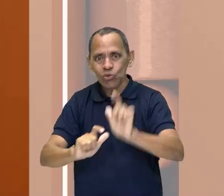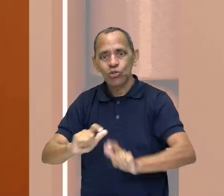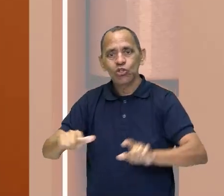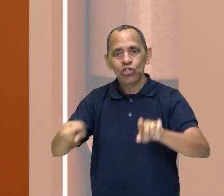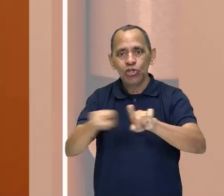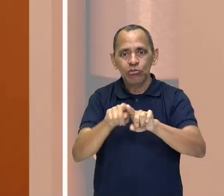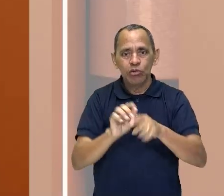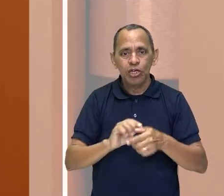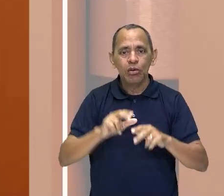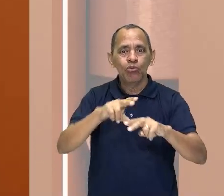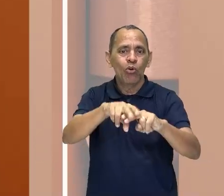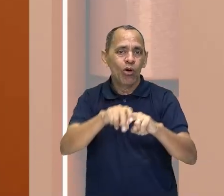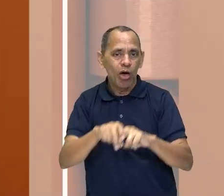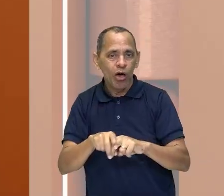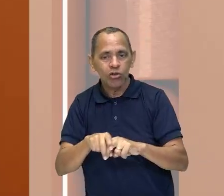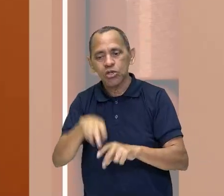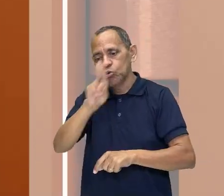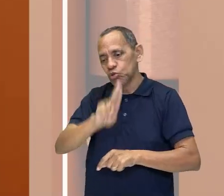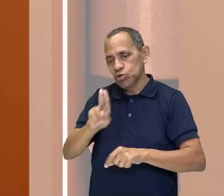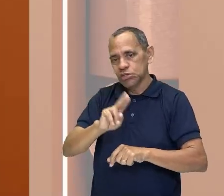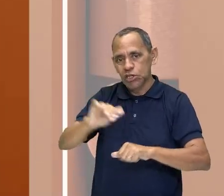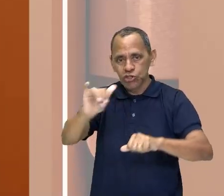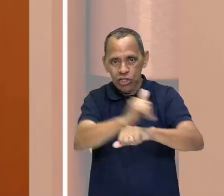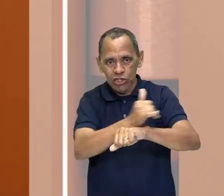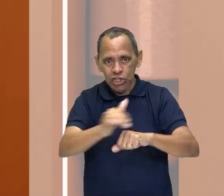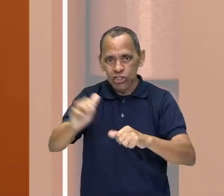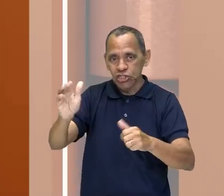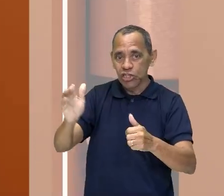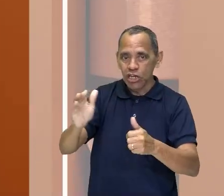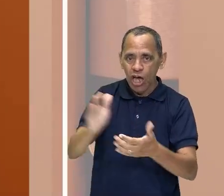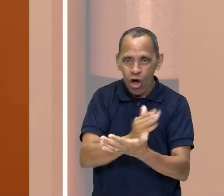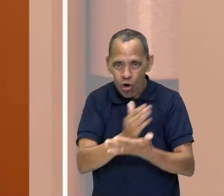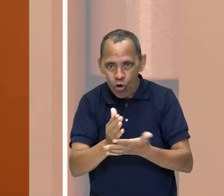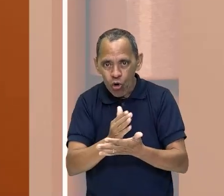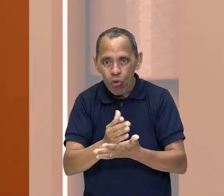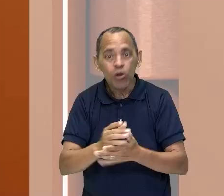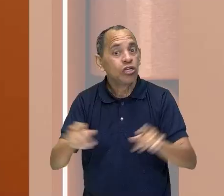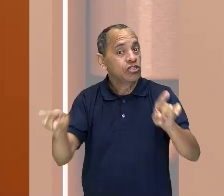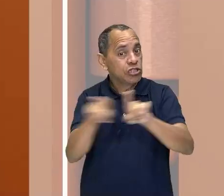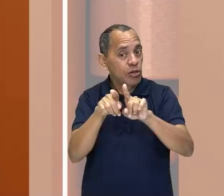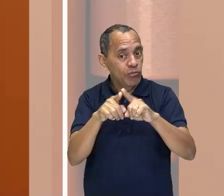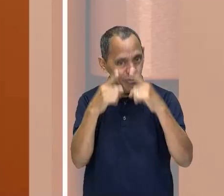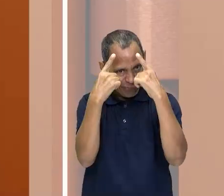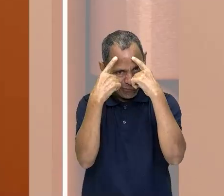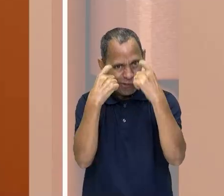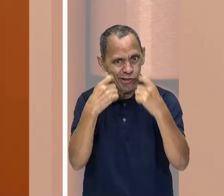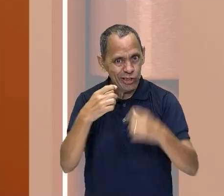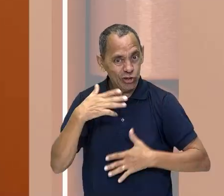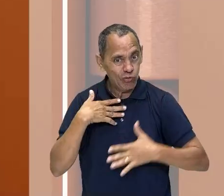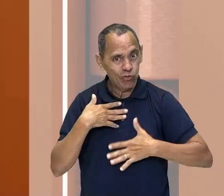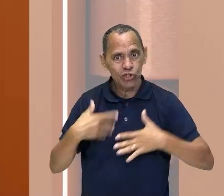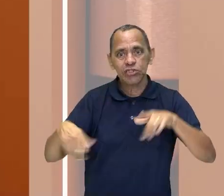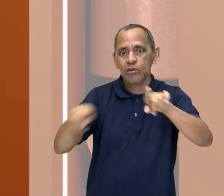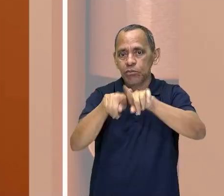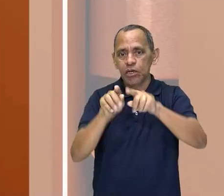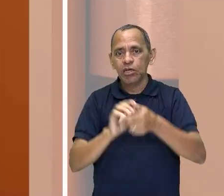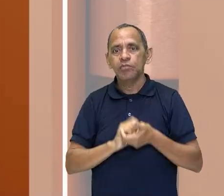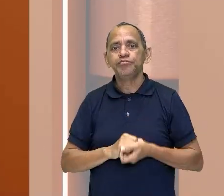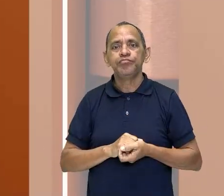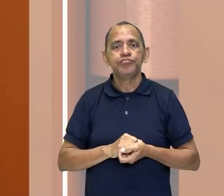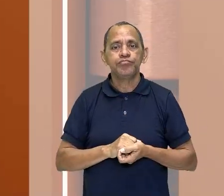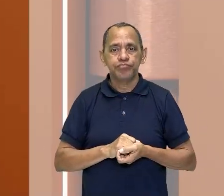através, inclusive, da força e da violência física. Controlava jagunços, ou melhor, contratava jagunços, que meio